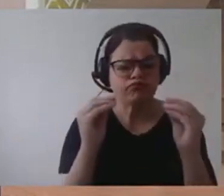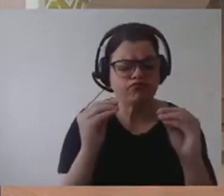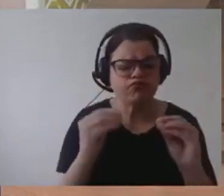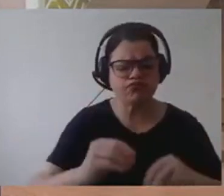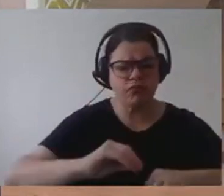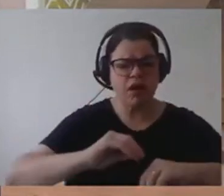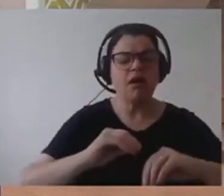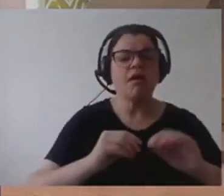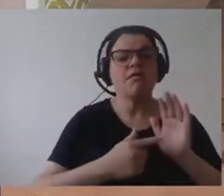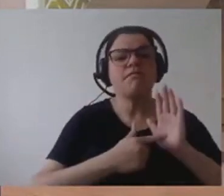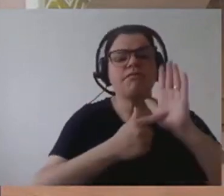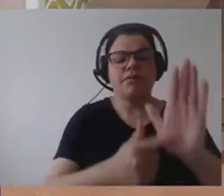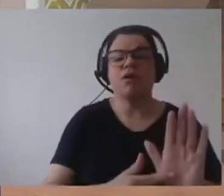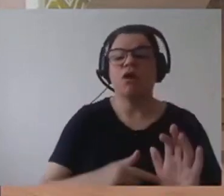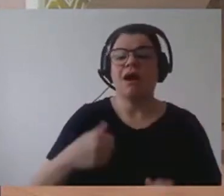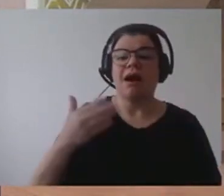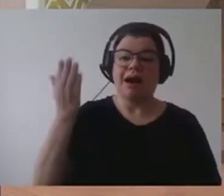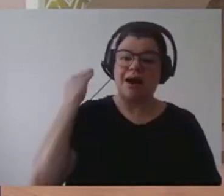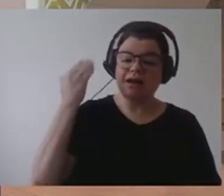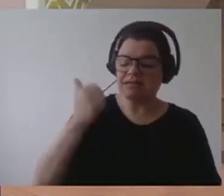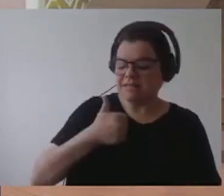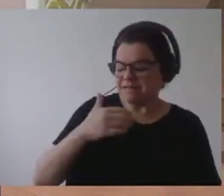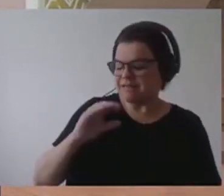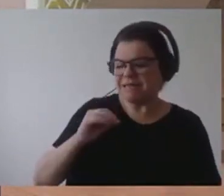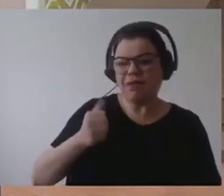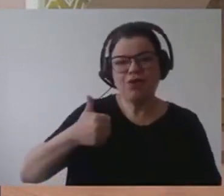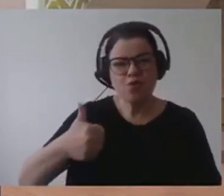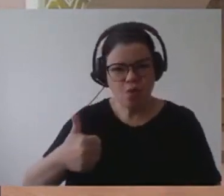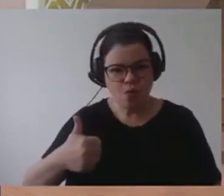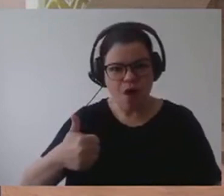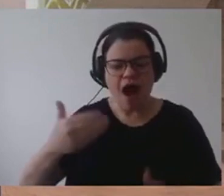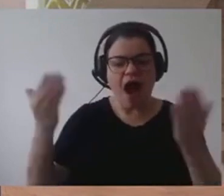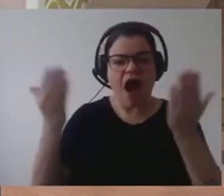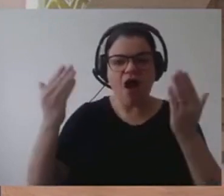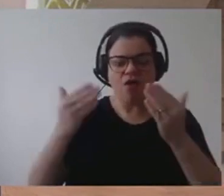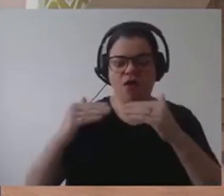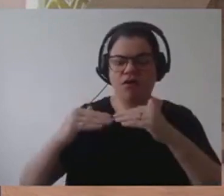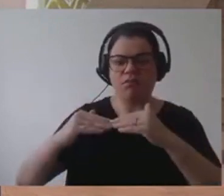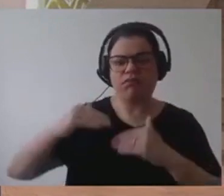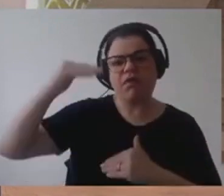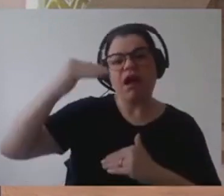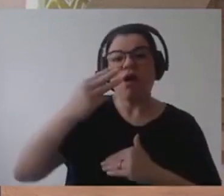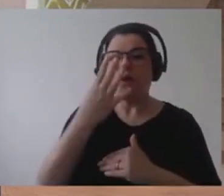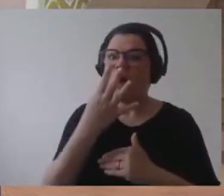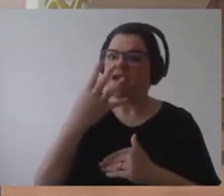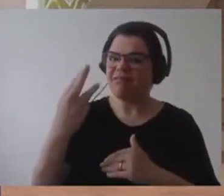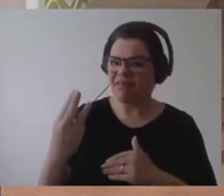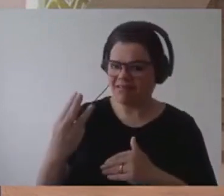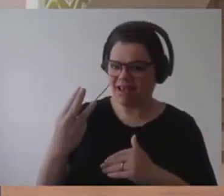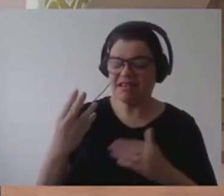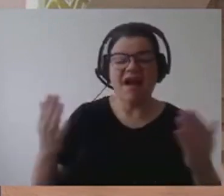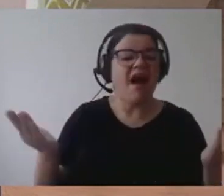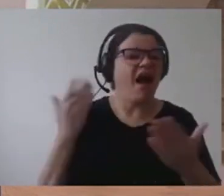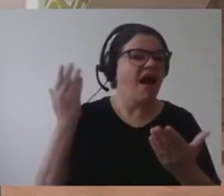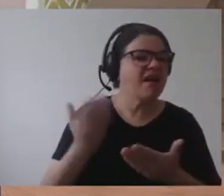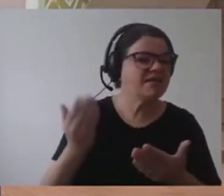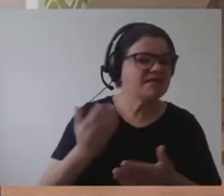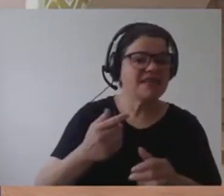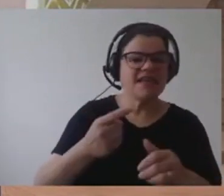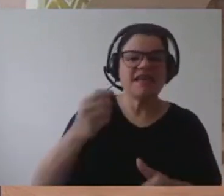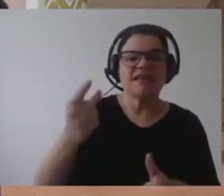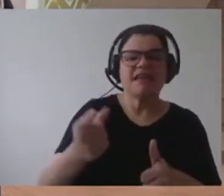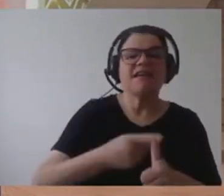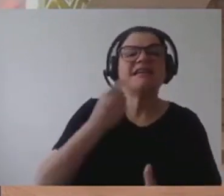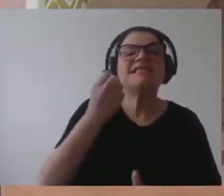posição número 101 no ranking geral e a sexta posição posição entre as maiores cidades do Estado do Paraná ou